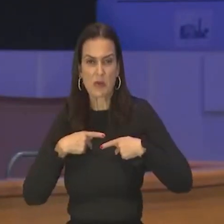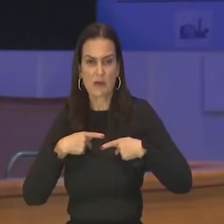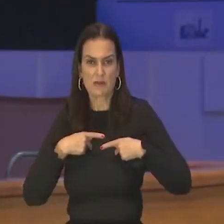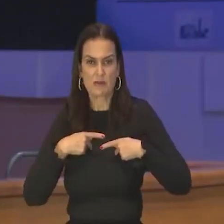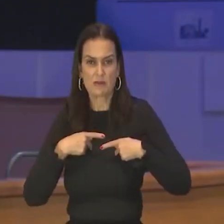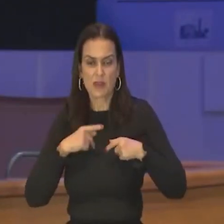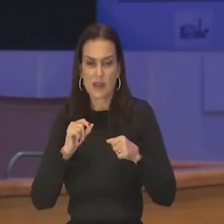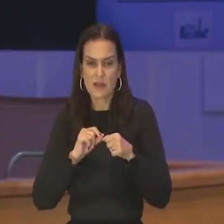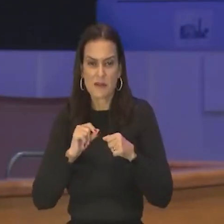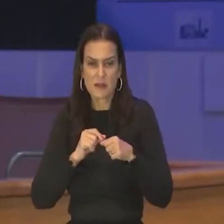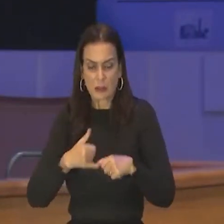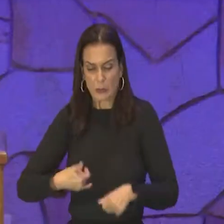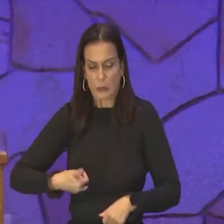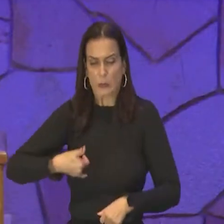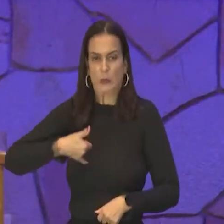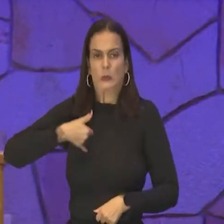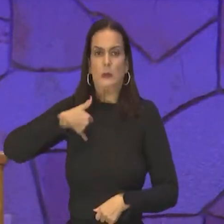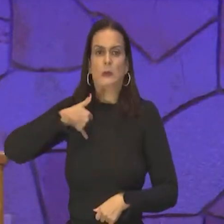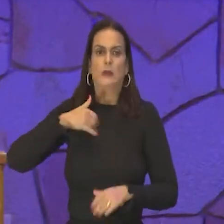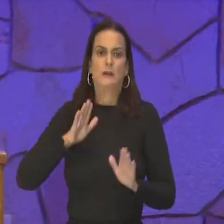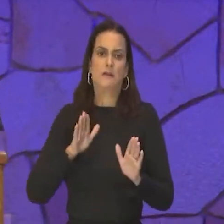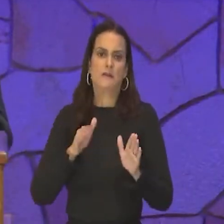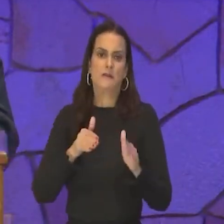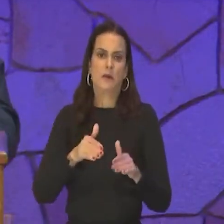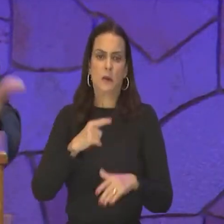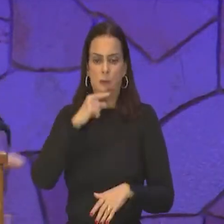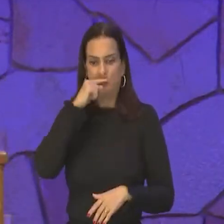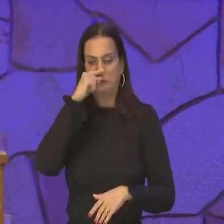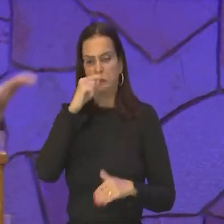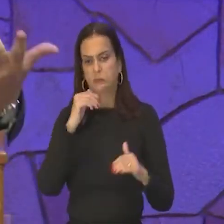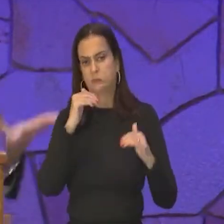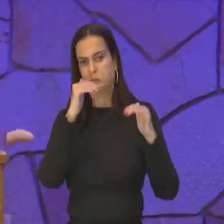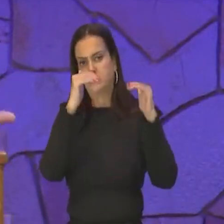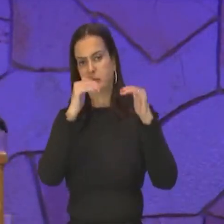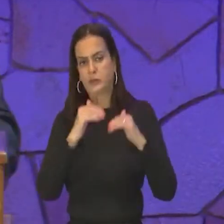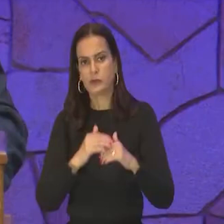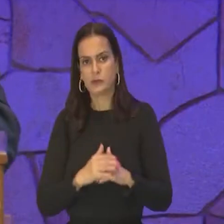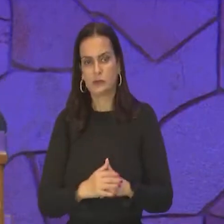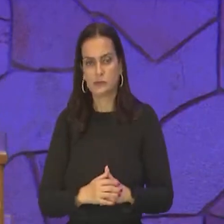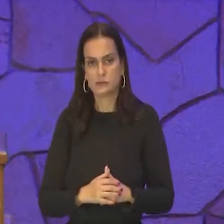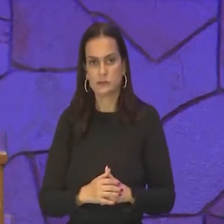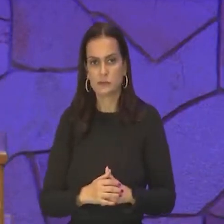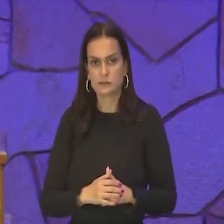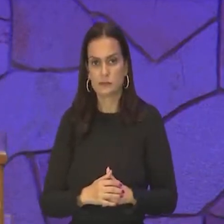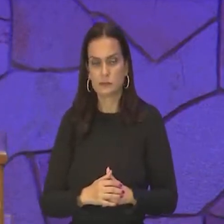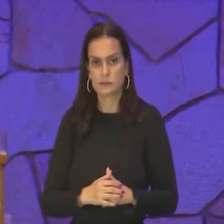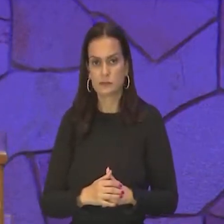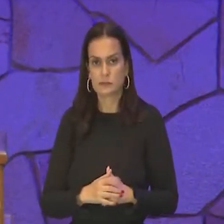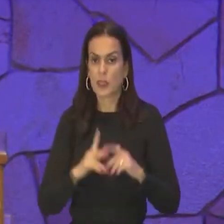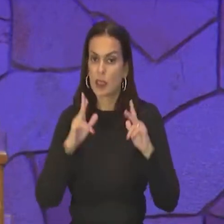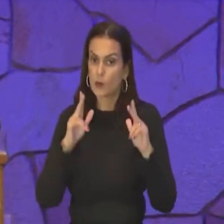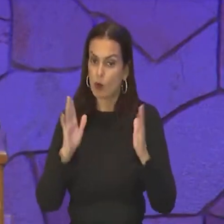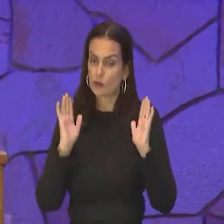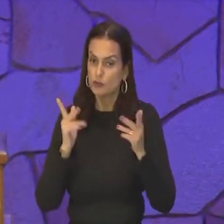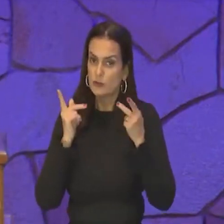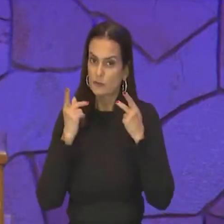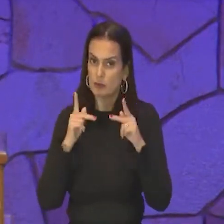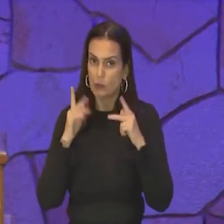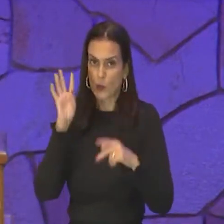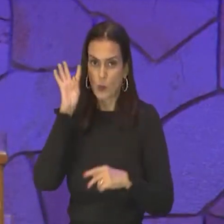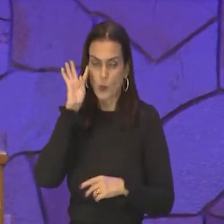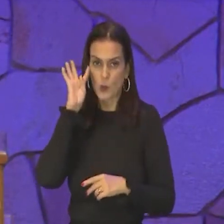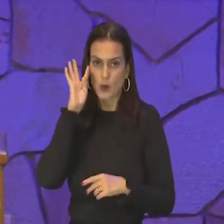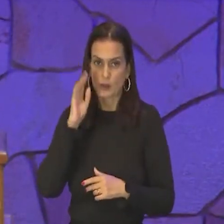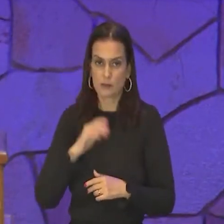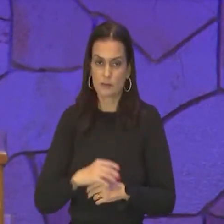operando na vaidade, no orgulho, na prepotência, na arrogância, como eu preguei aqui na quarta-feira, no